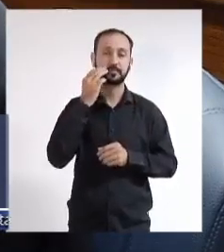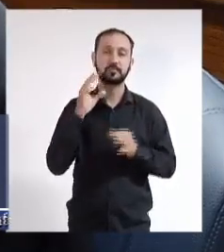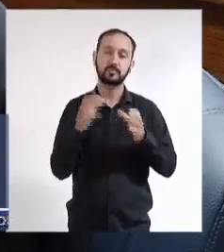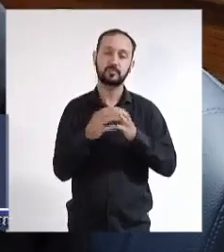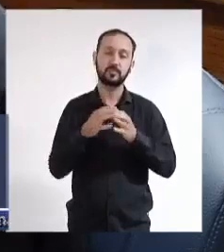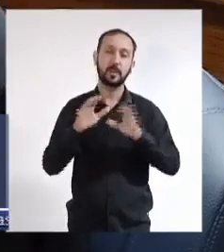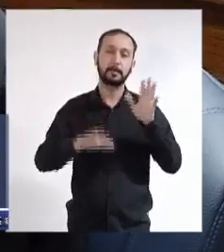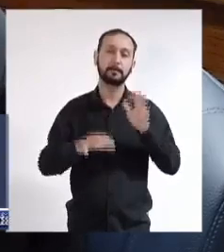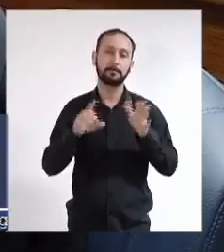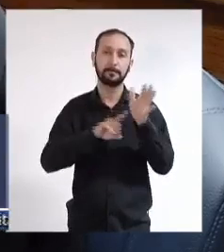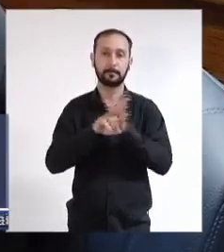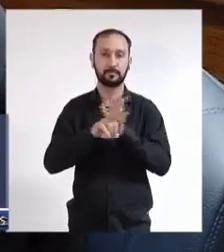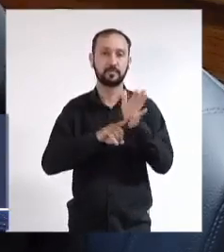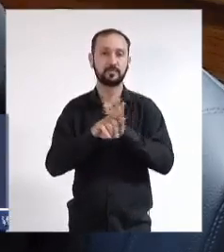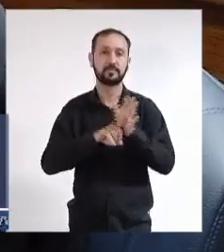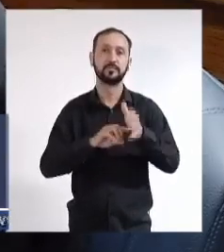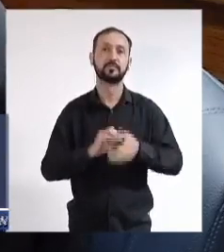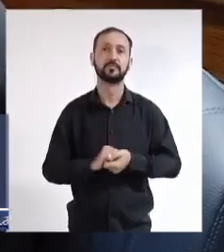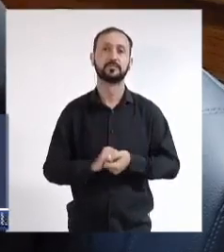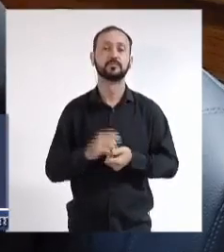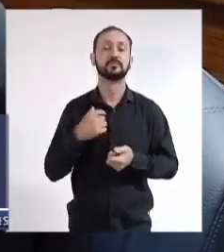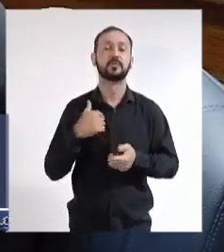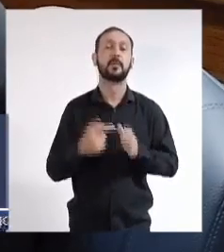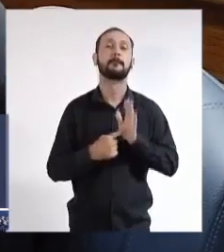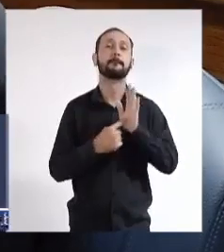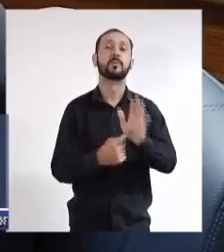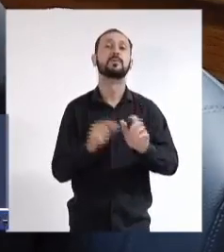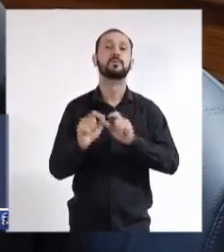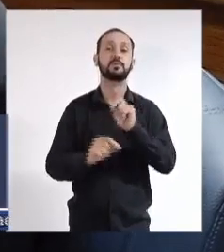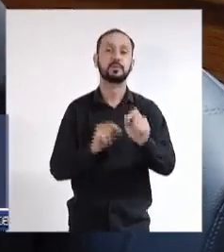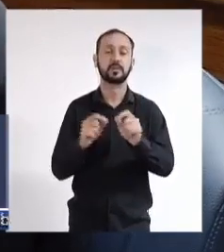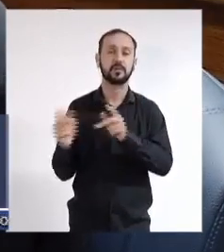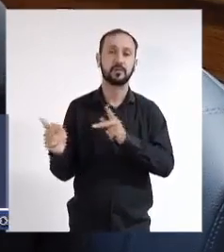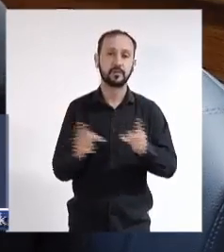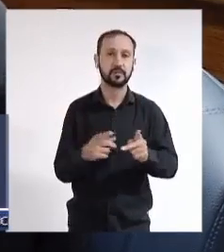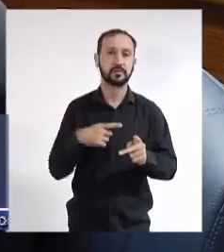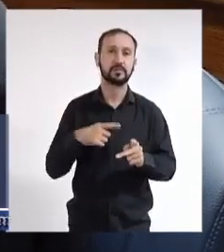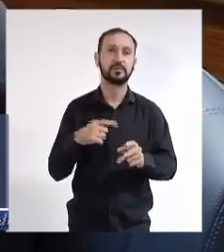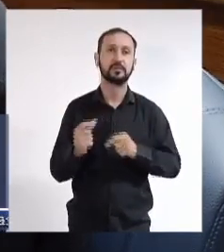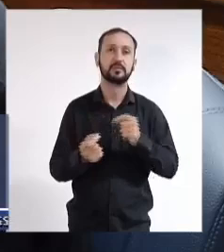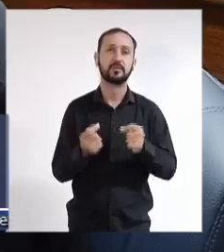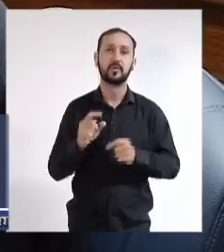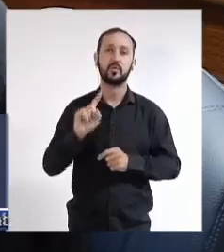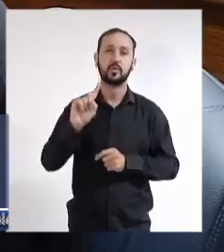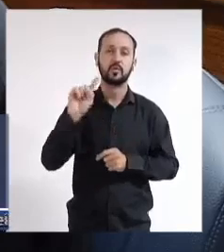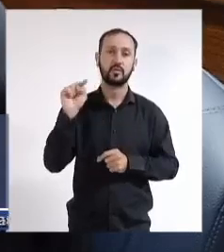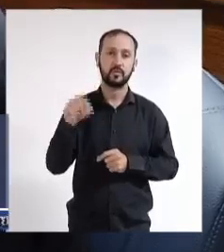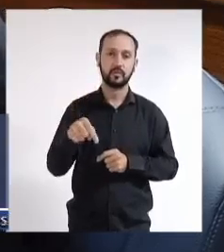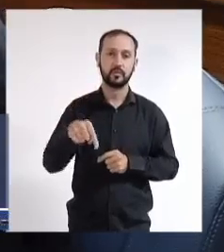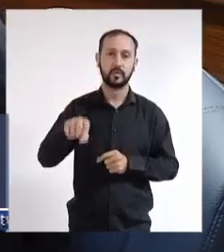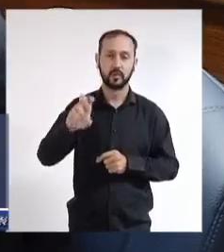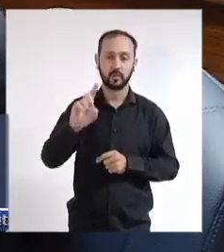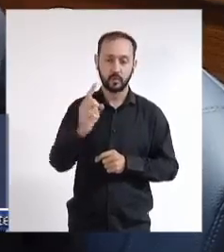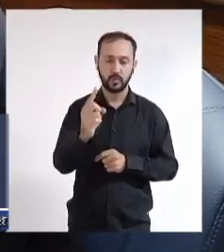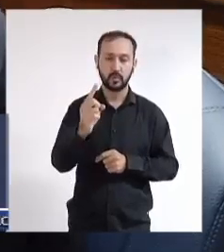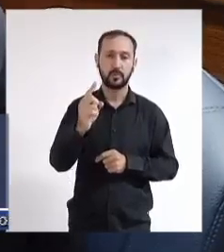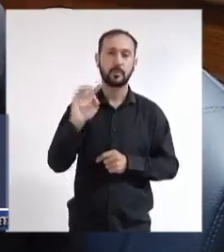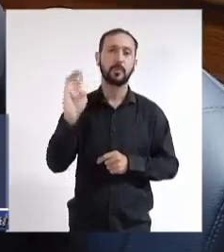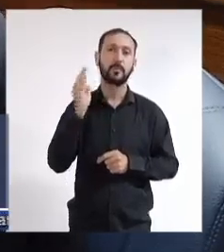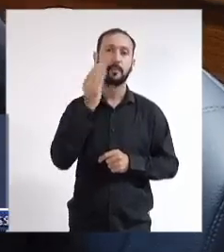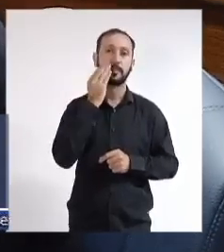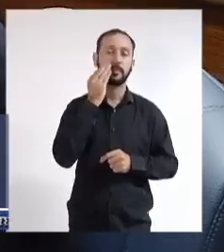aproximadamente pesquisadas representou que os visitantes gastaram os 1,1 bilhão nos